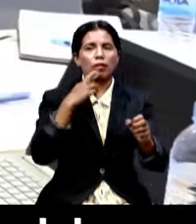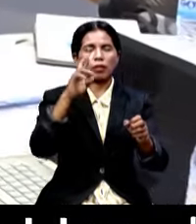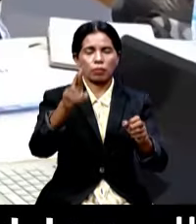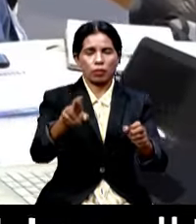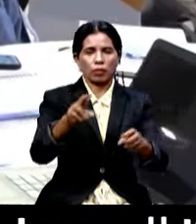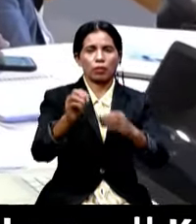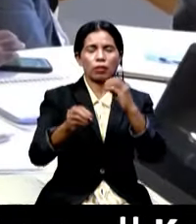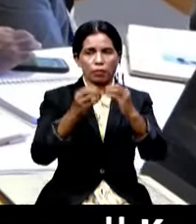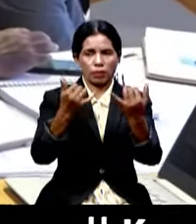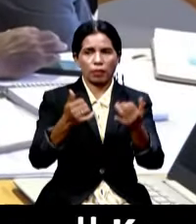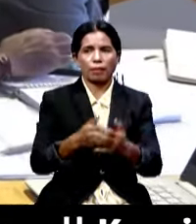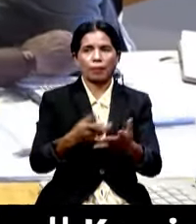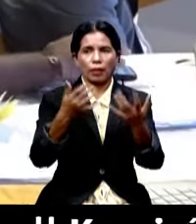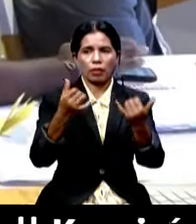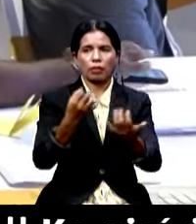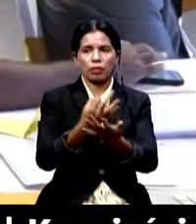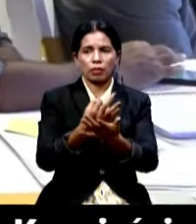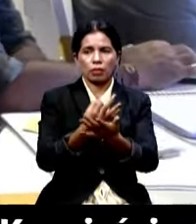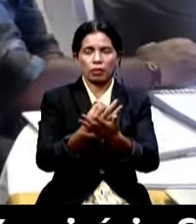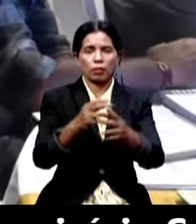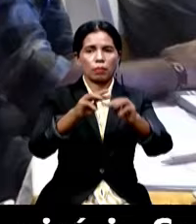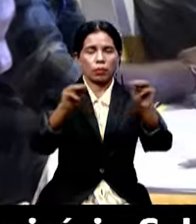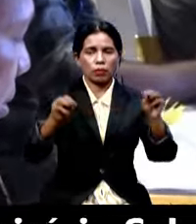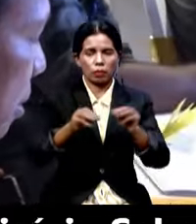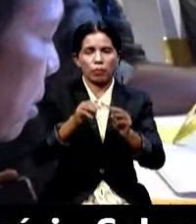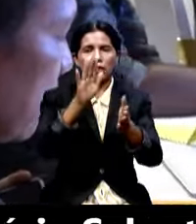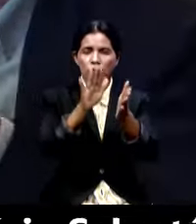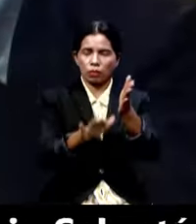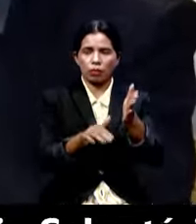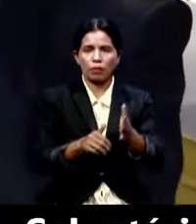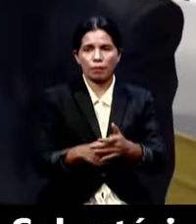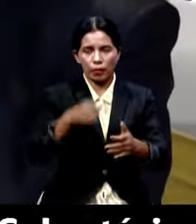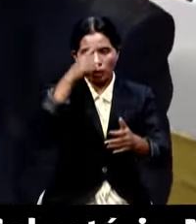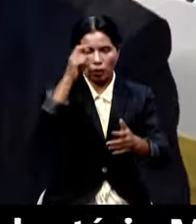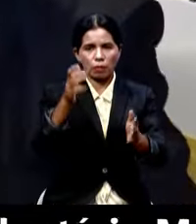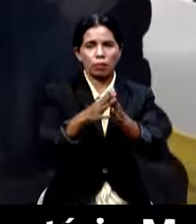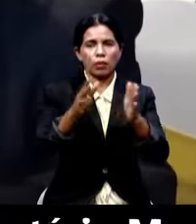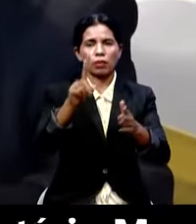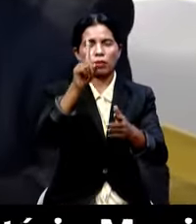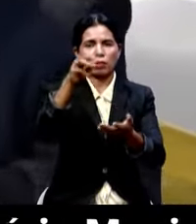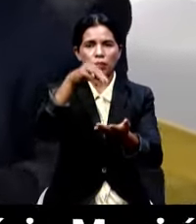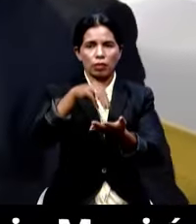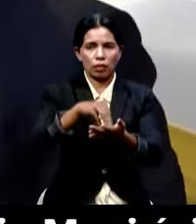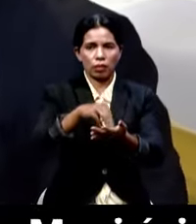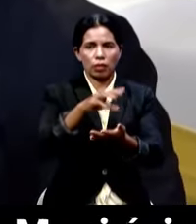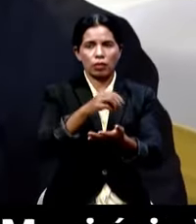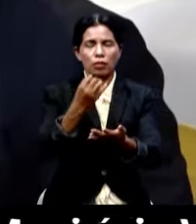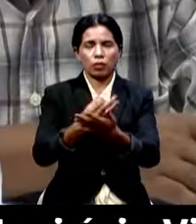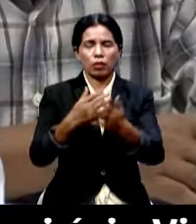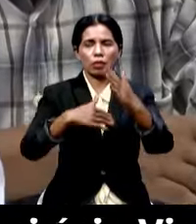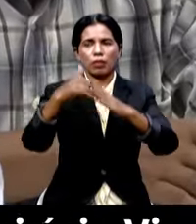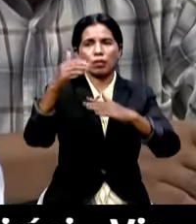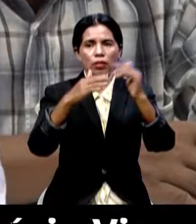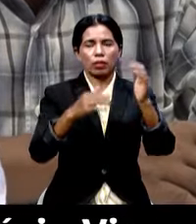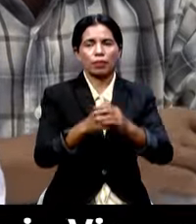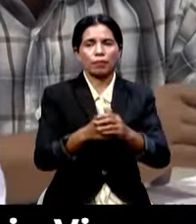né? Ora, se não orçamento, não é para o município, não é Kik. Também bota-lhe 1 milhão e tal para fundo de infraestrutura. Também